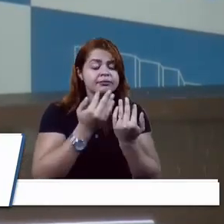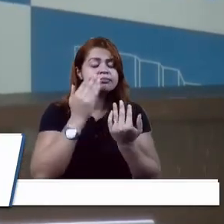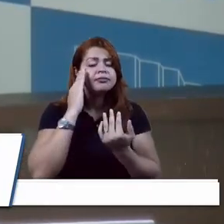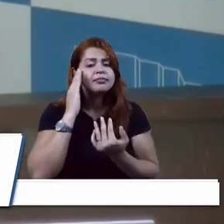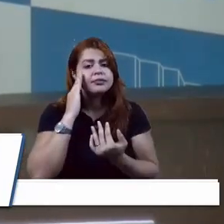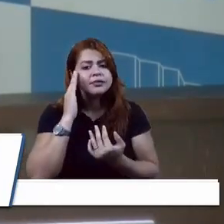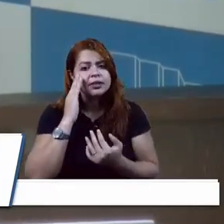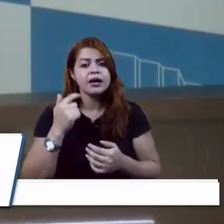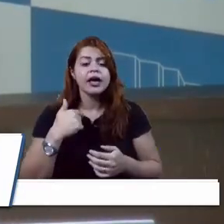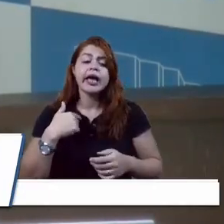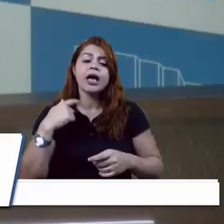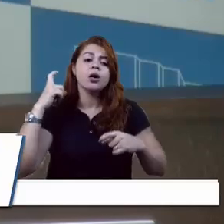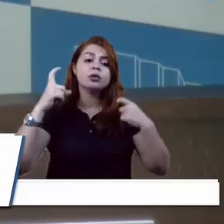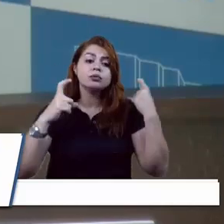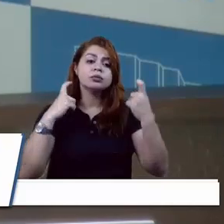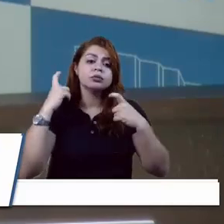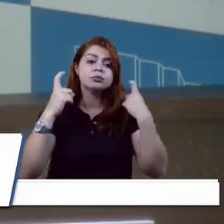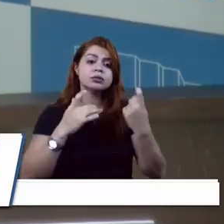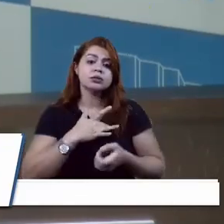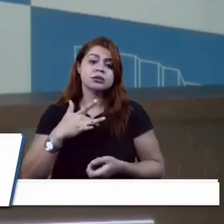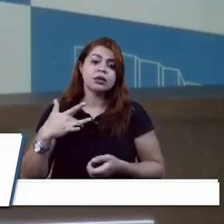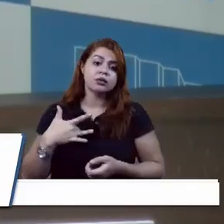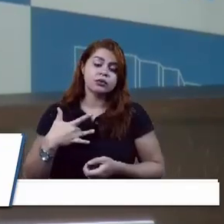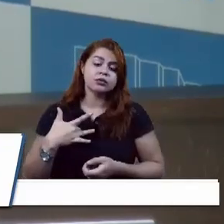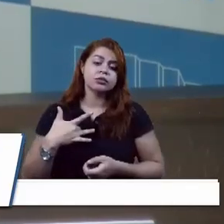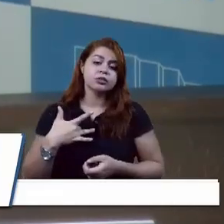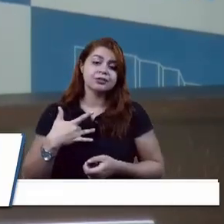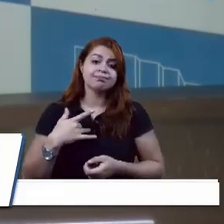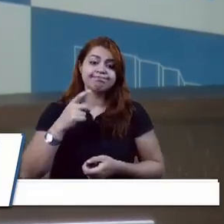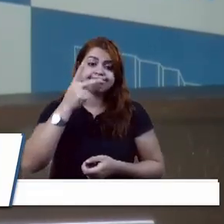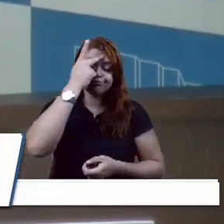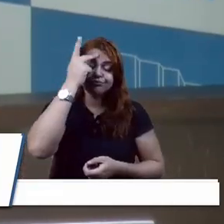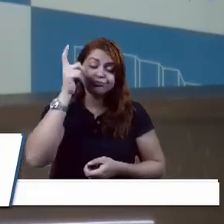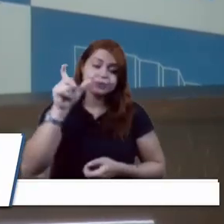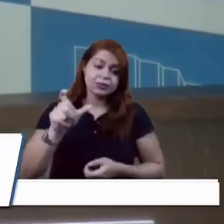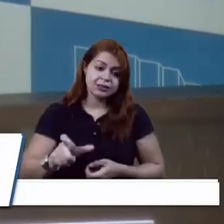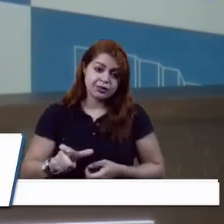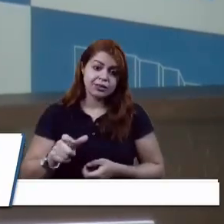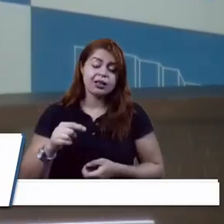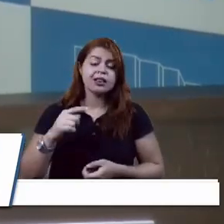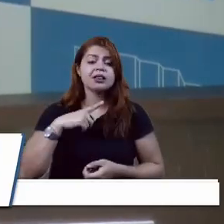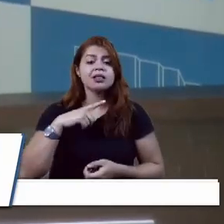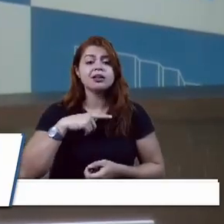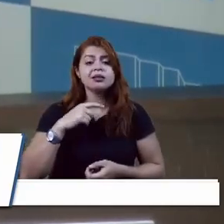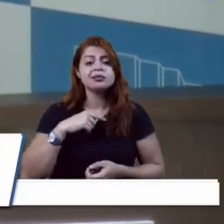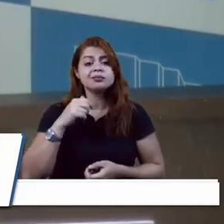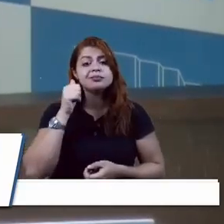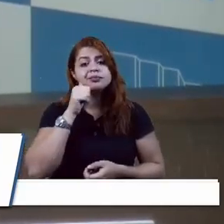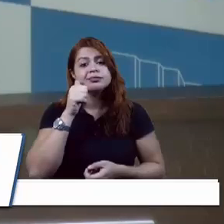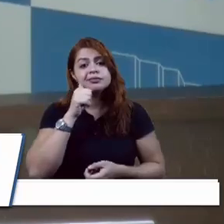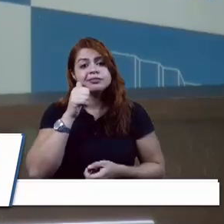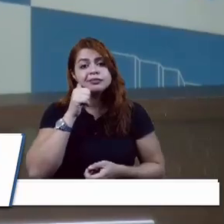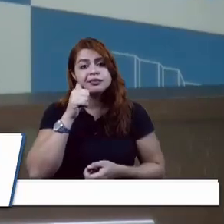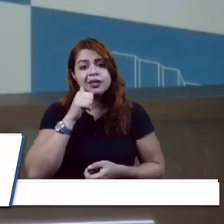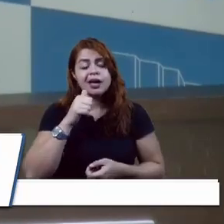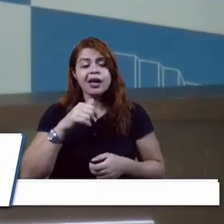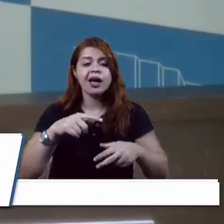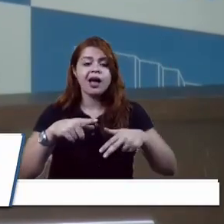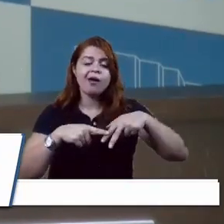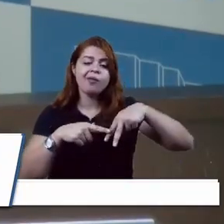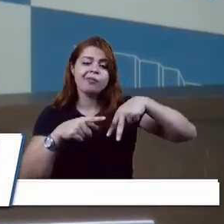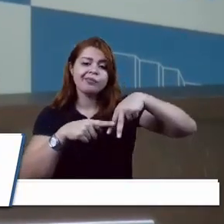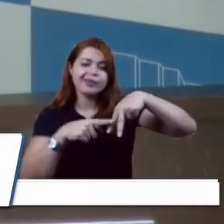no Álvaro Azul, tinha uma senhora lá que a perna dela estava bem complicada e tinha a possibilidade dela ser mandada para outra cidade. E a família estava